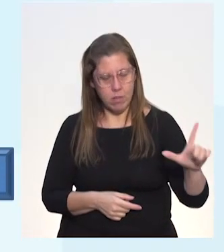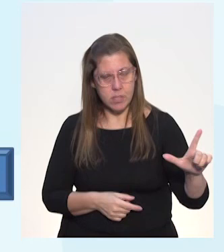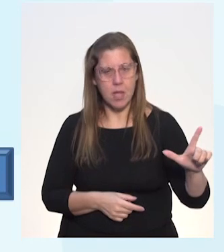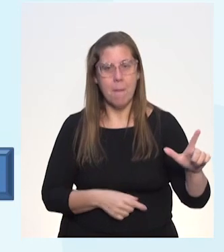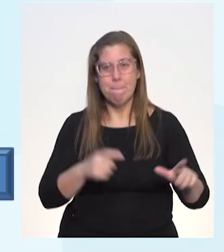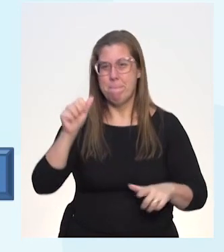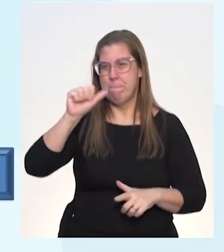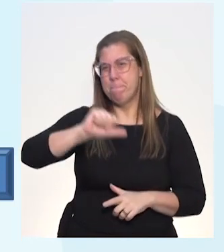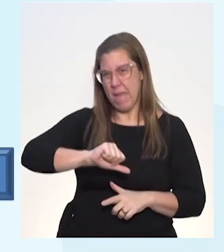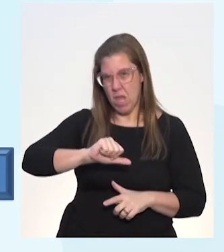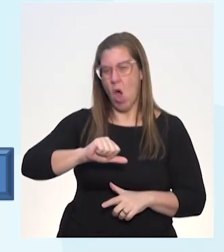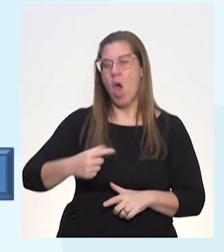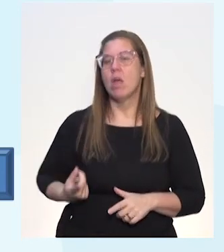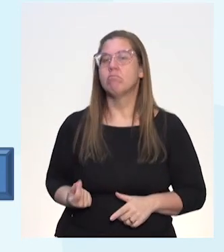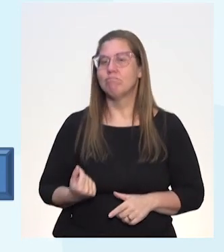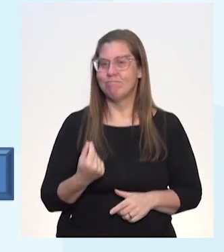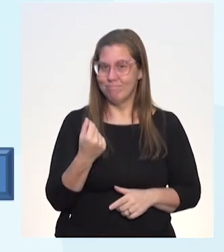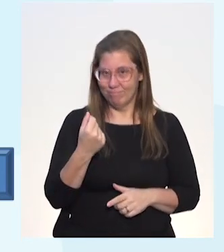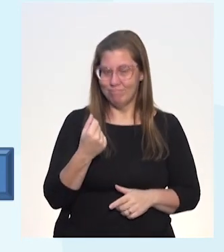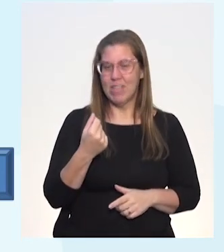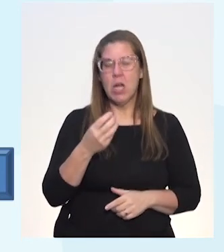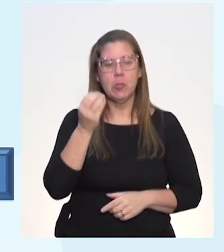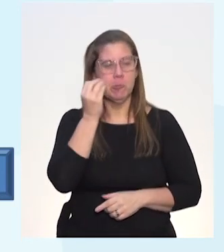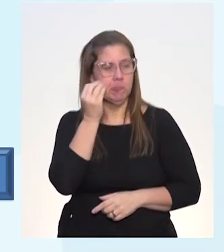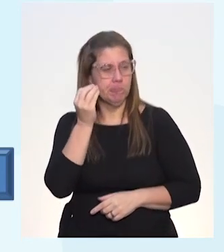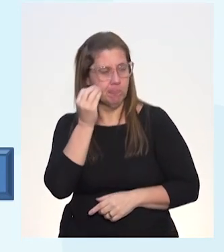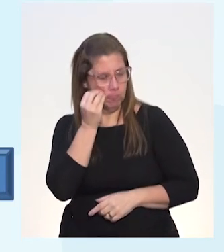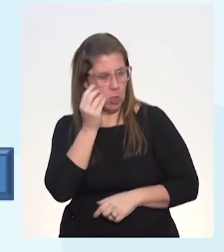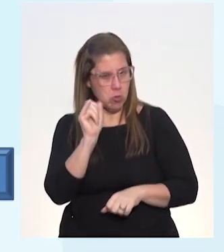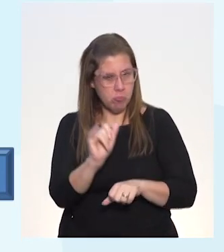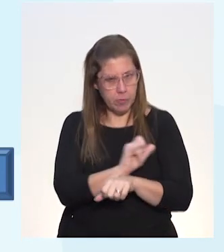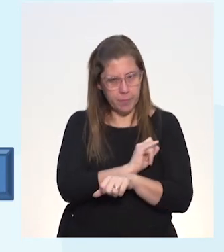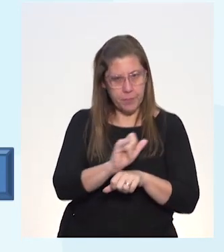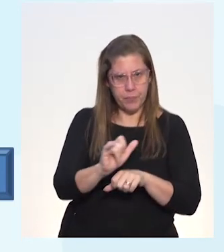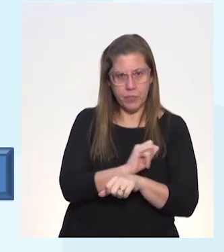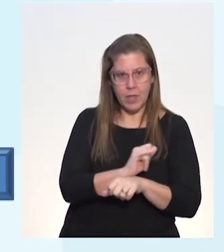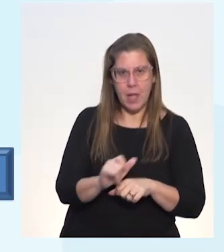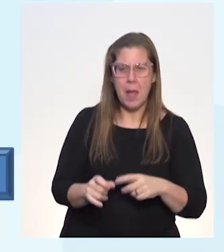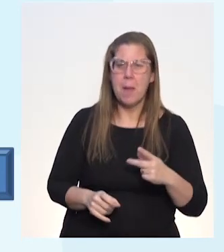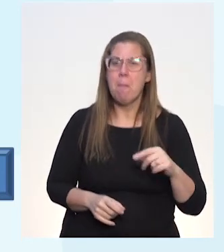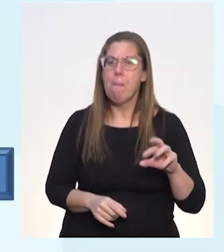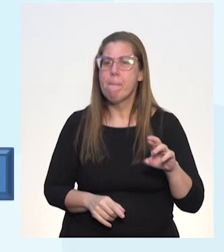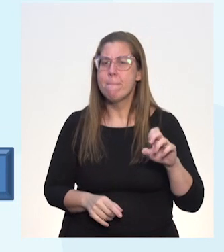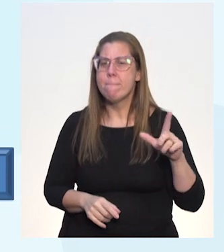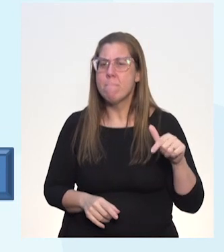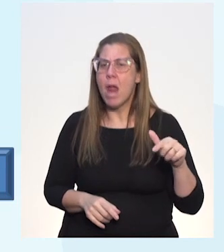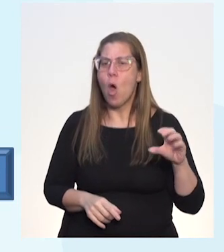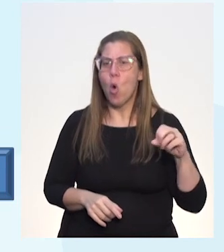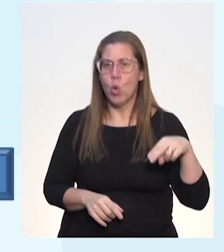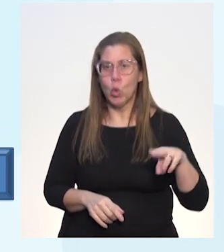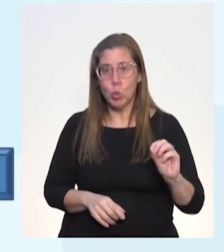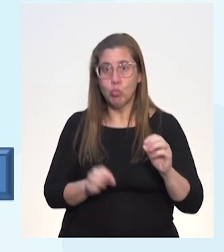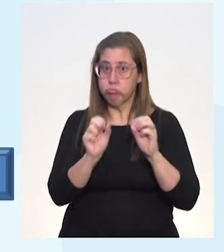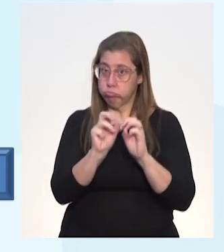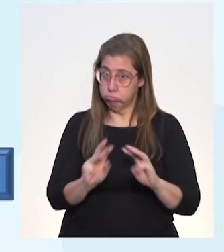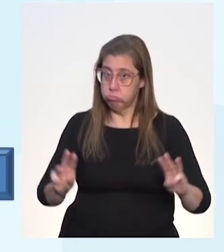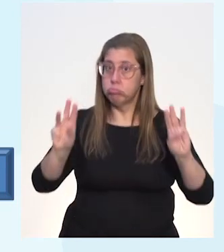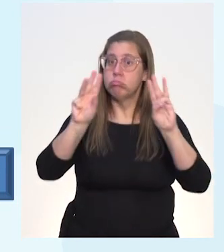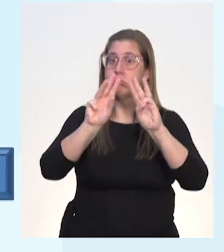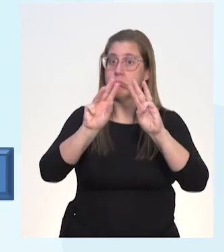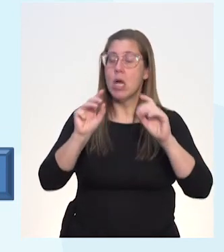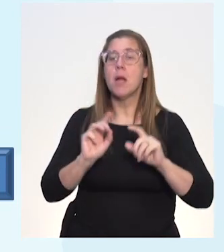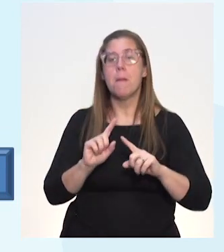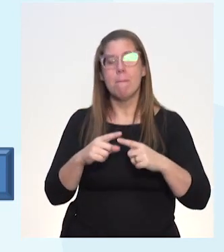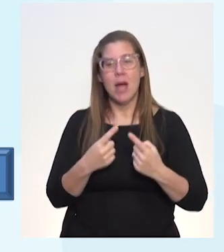sociais. Há uma tentativa de se montar uma espécie de pré-ONU na época, a Liga das Nações, mas